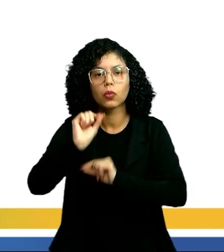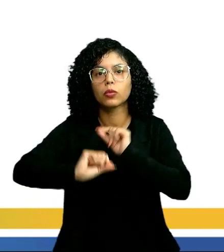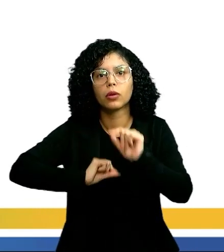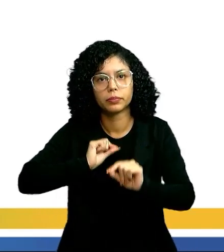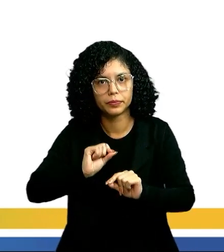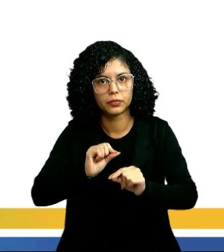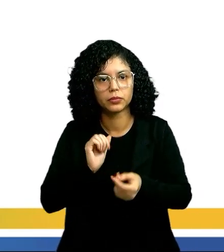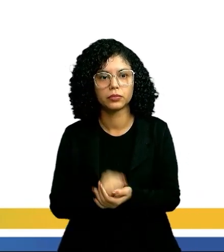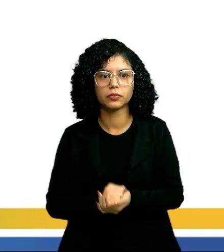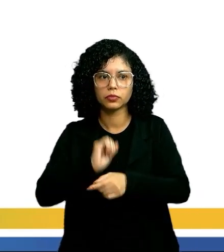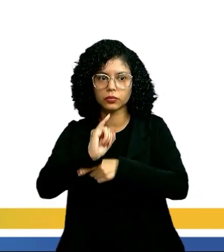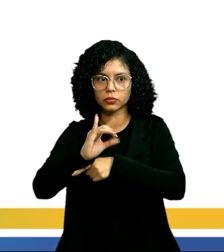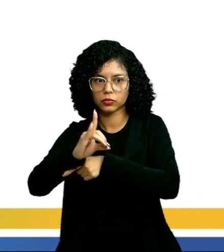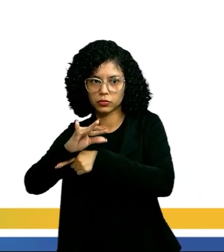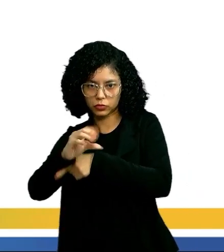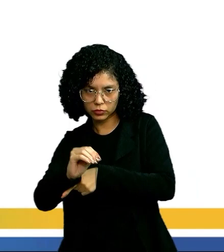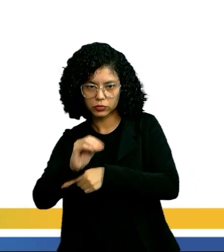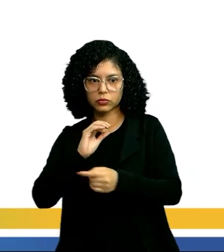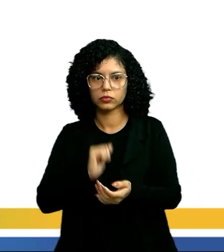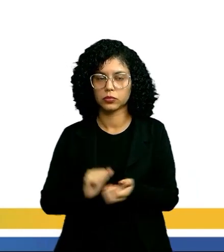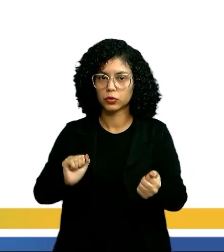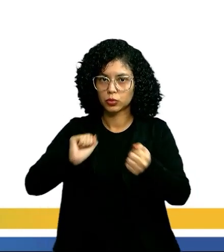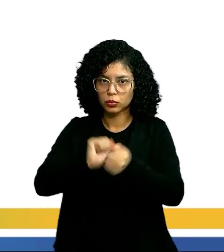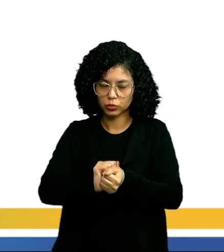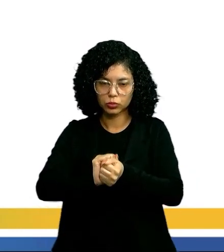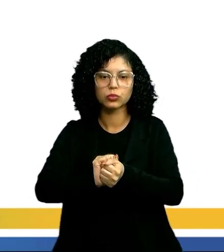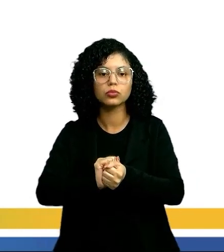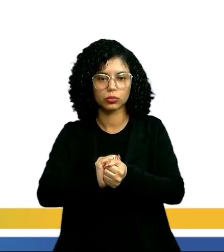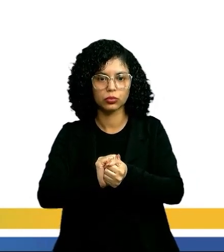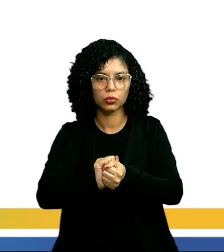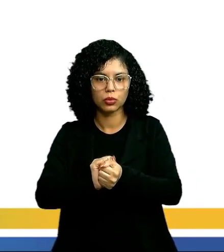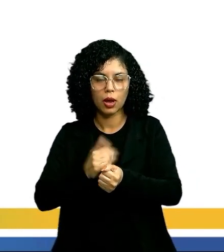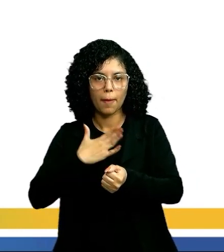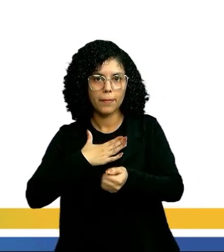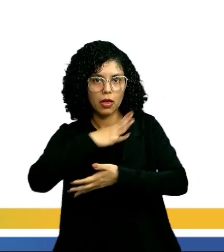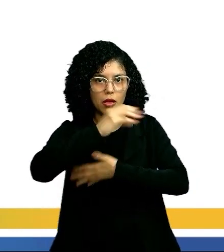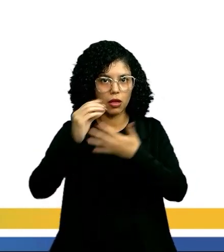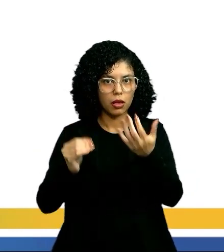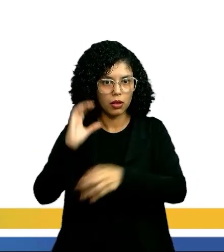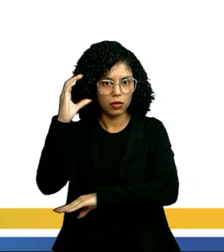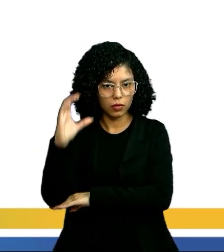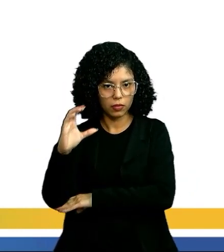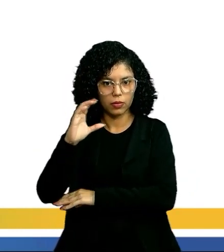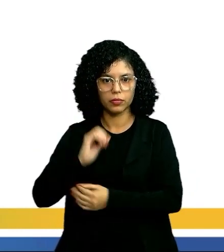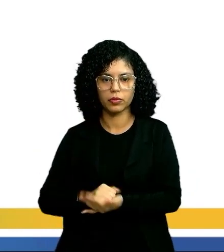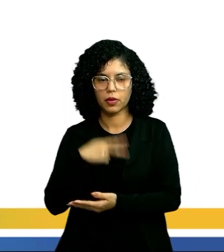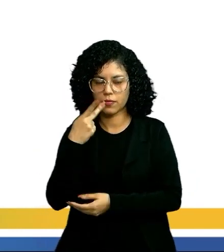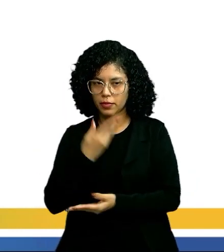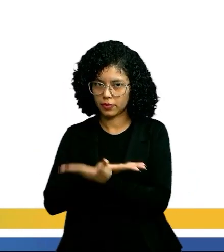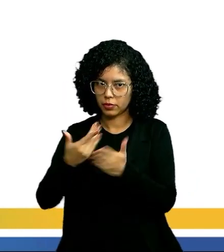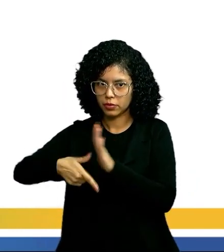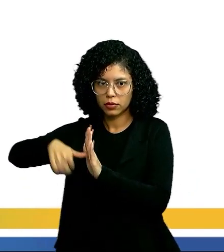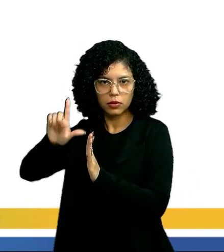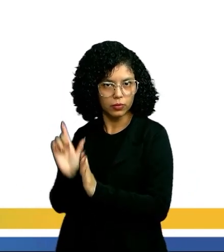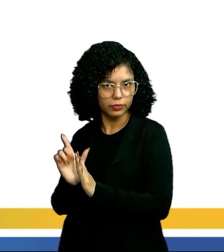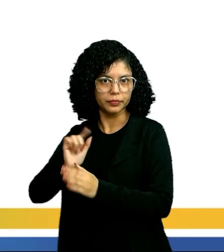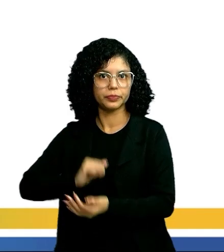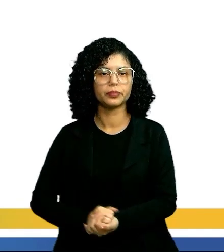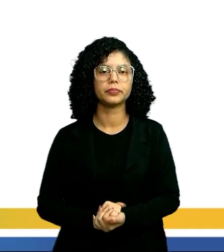quê? O iodo molecular junto com a minha cadeia carbônica, que foi mencionada,